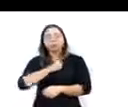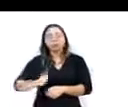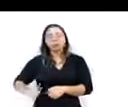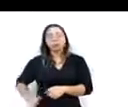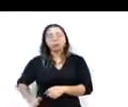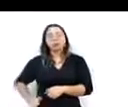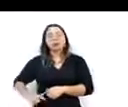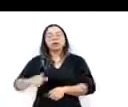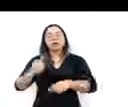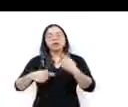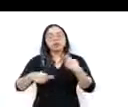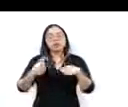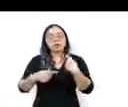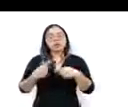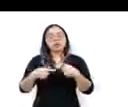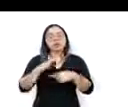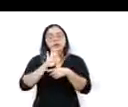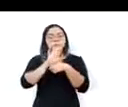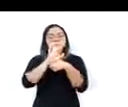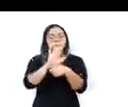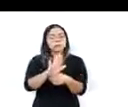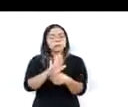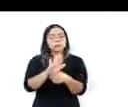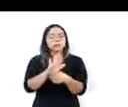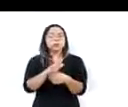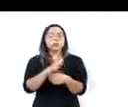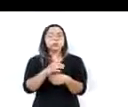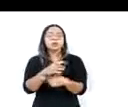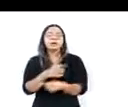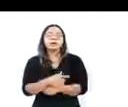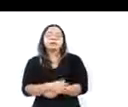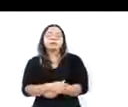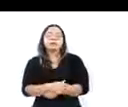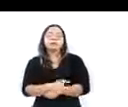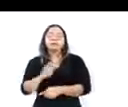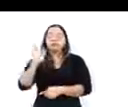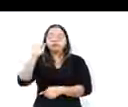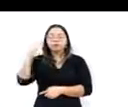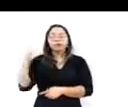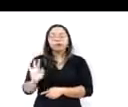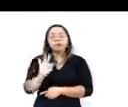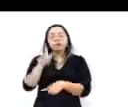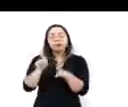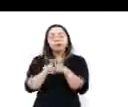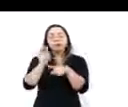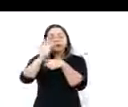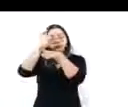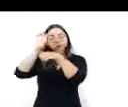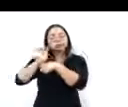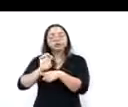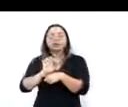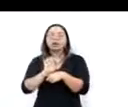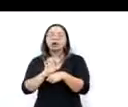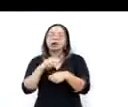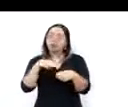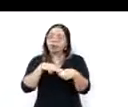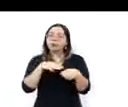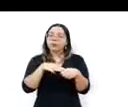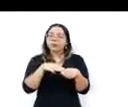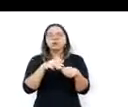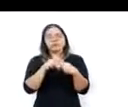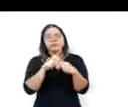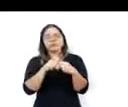governamentais, políticas públicas do governo federal, do governo estadual. Claro que o governo municipal está fazendo a sua parte, sem dúvida